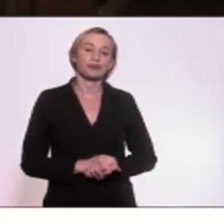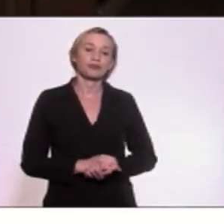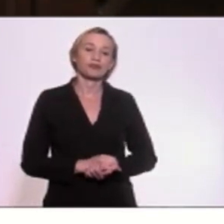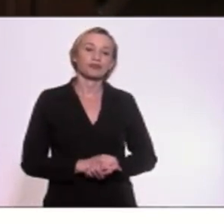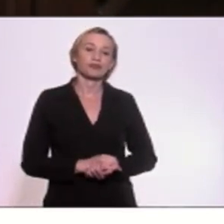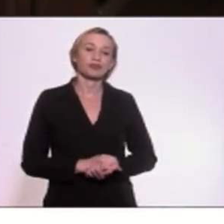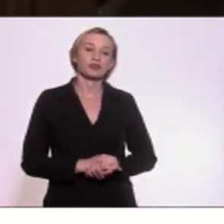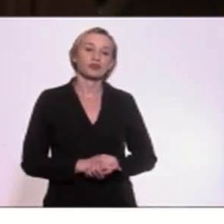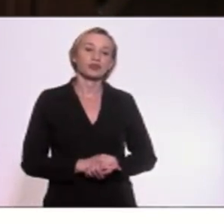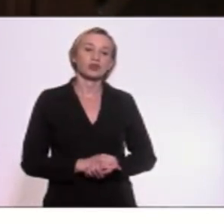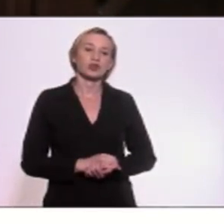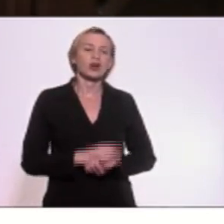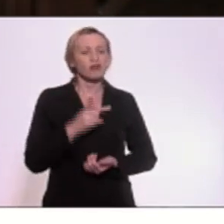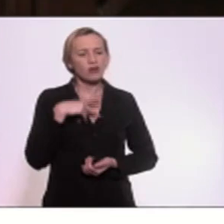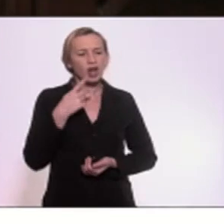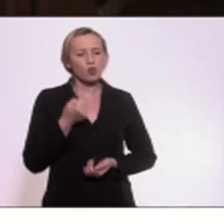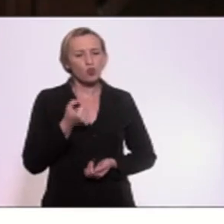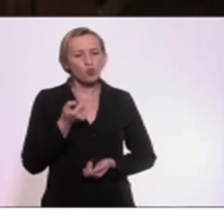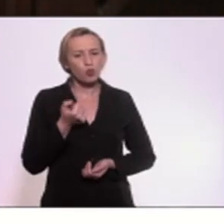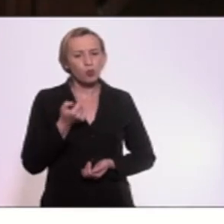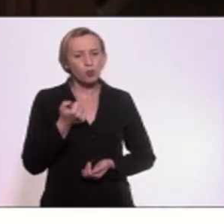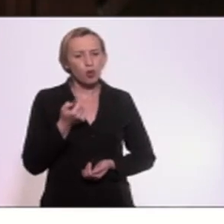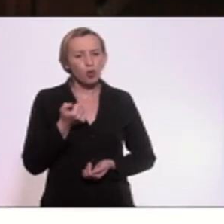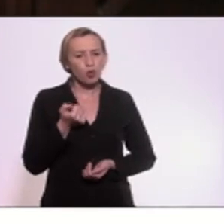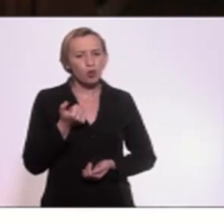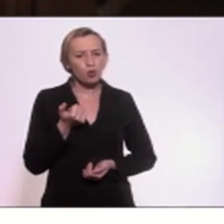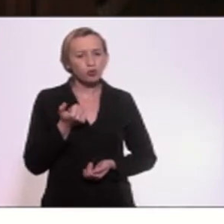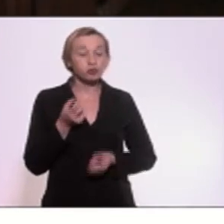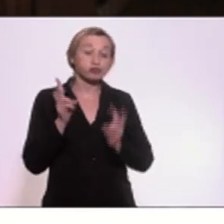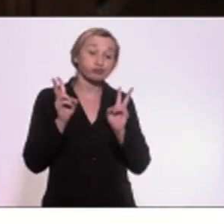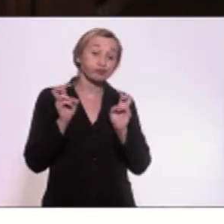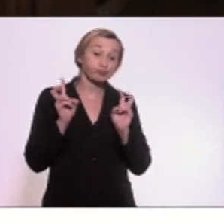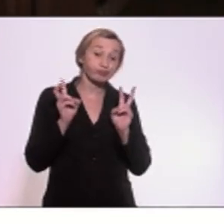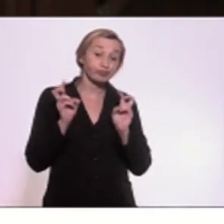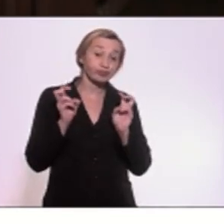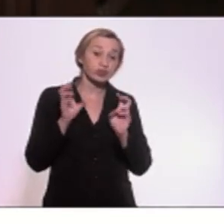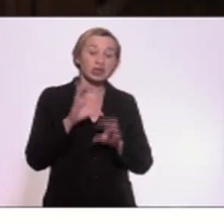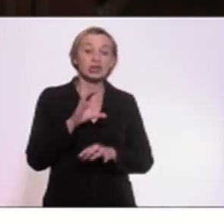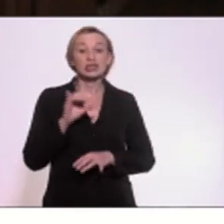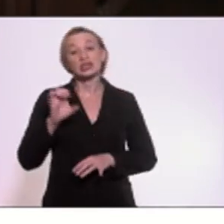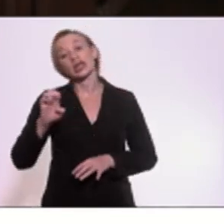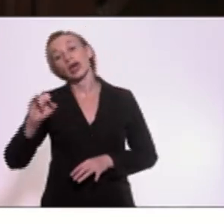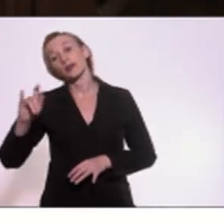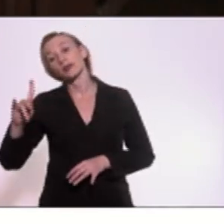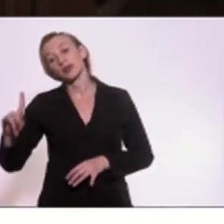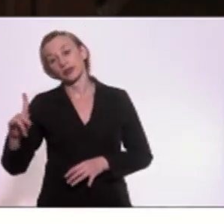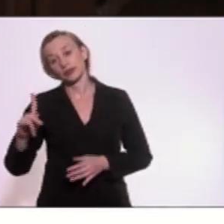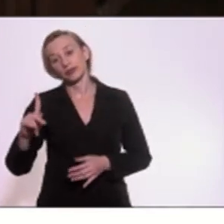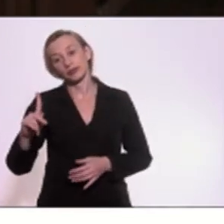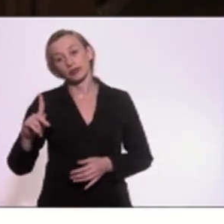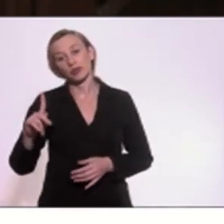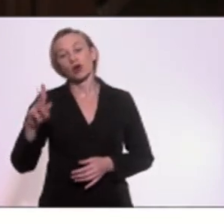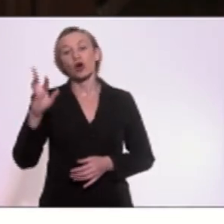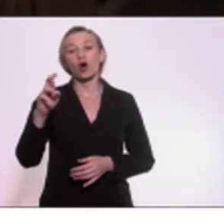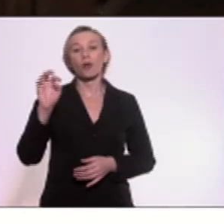para historiar um pouco a situação desse CIEP Roberto Silveira,